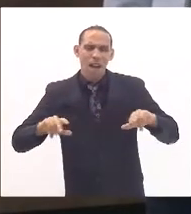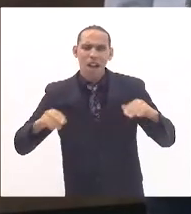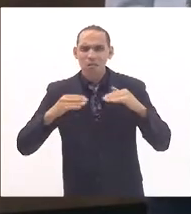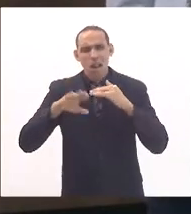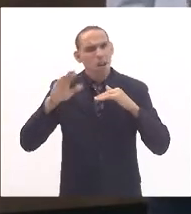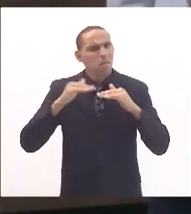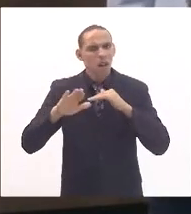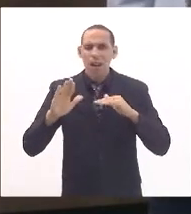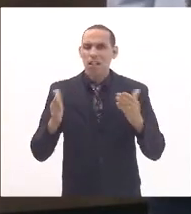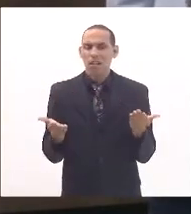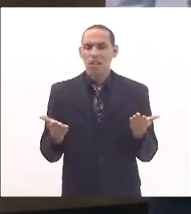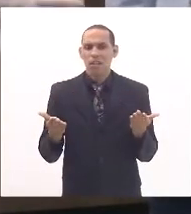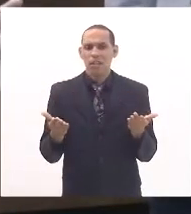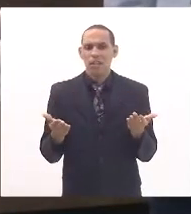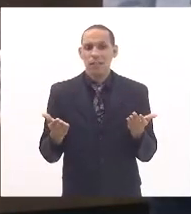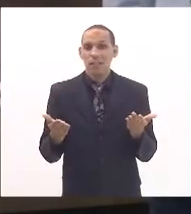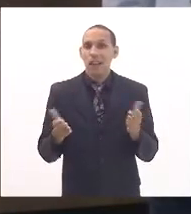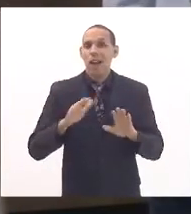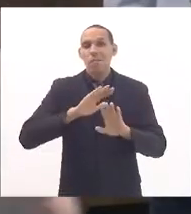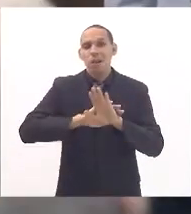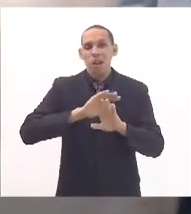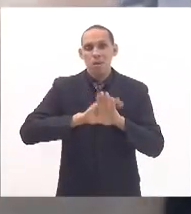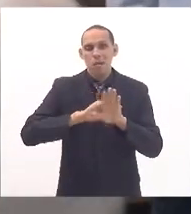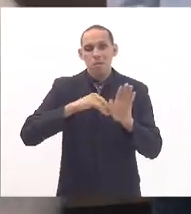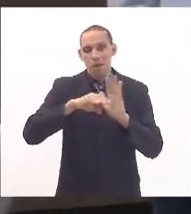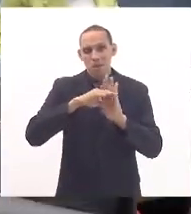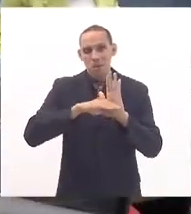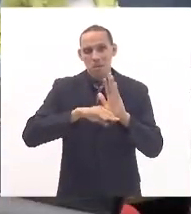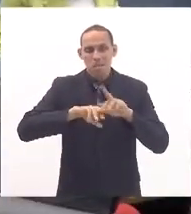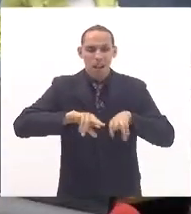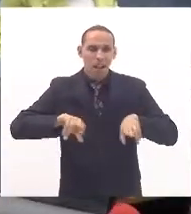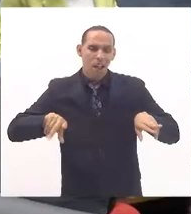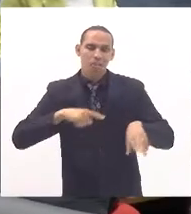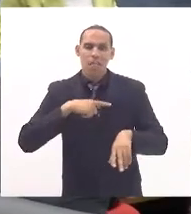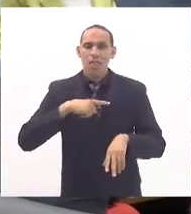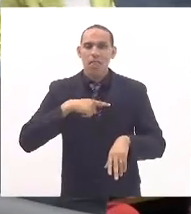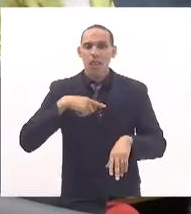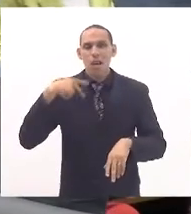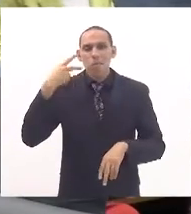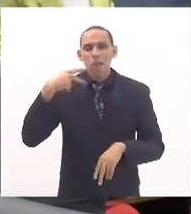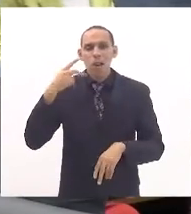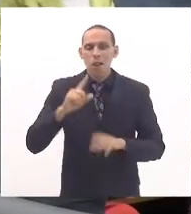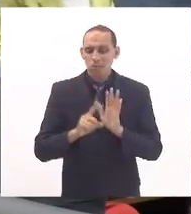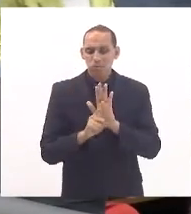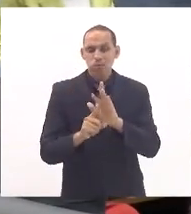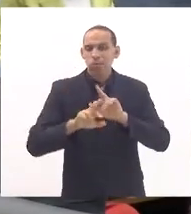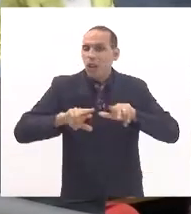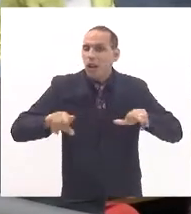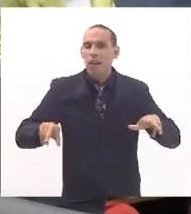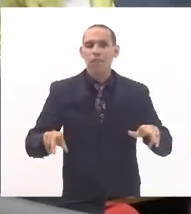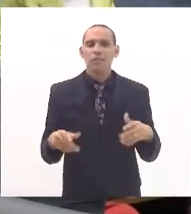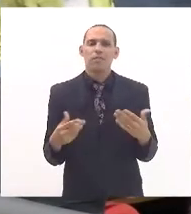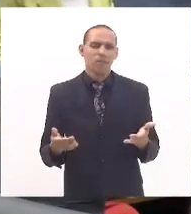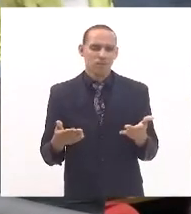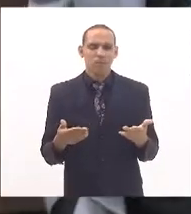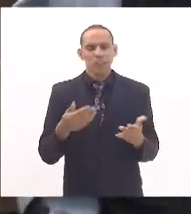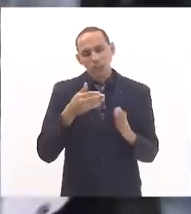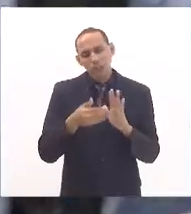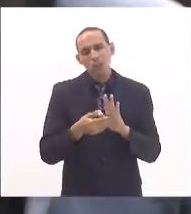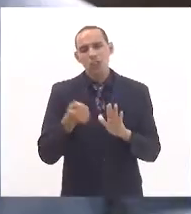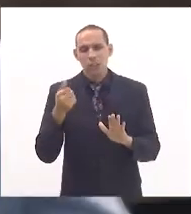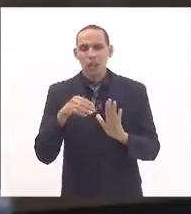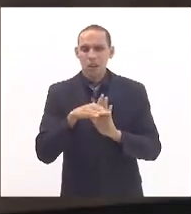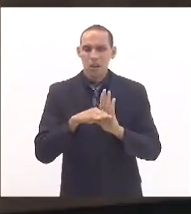dissensos, temos pautas ideológicas diversas, parlamentares que atuam em várias frentes. A minha sugestão é retirarmos de